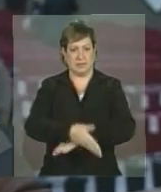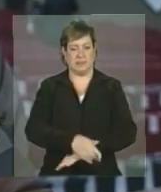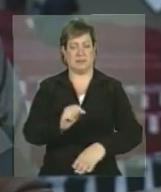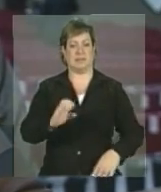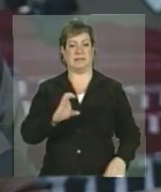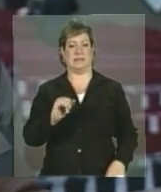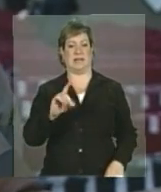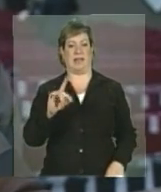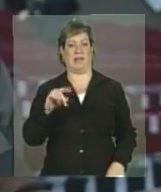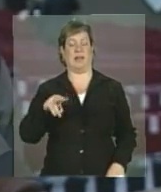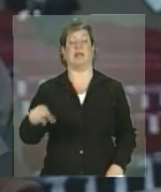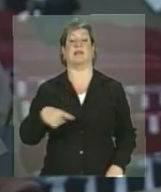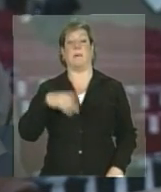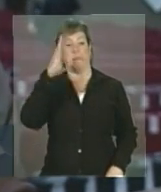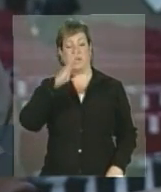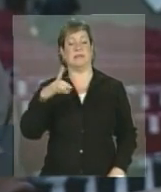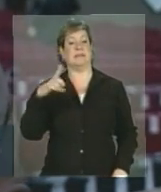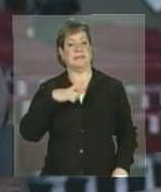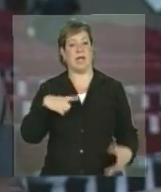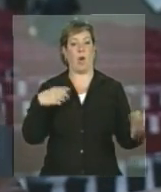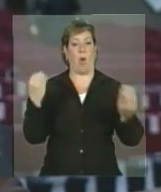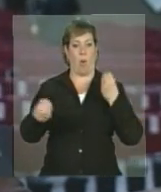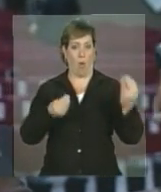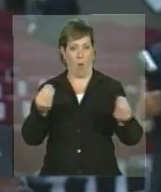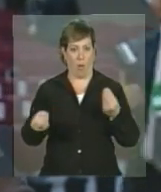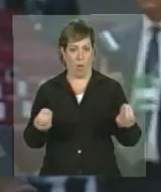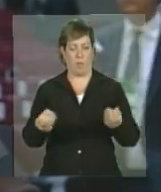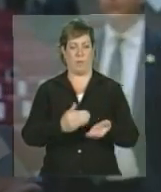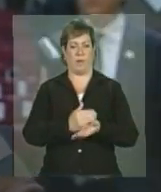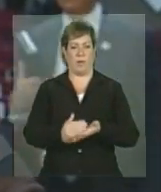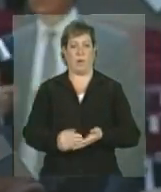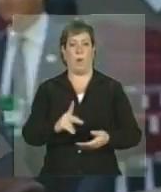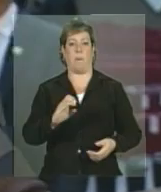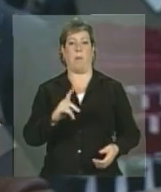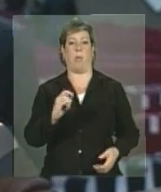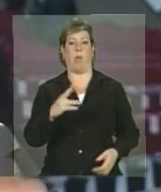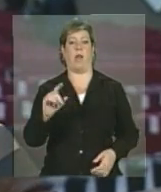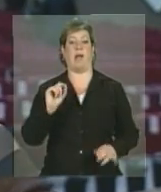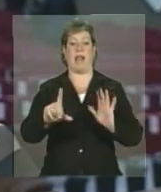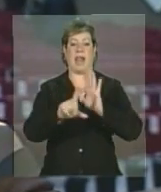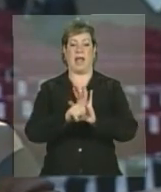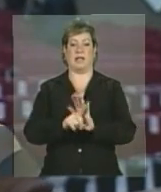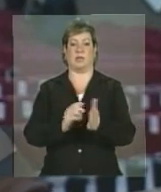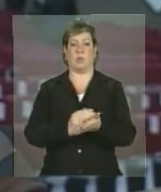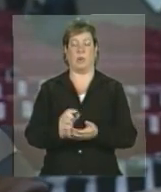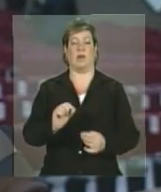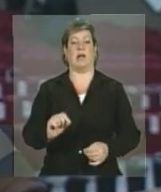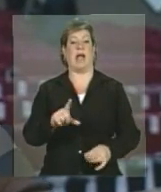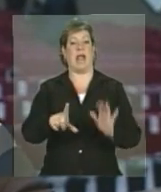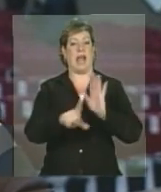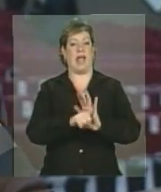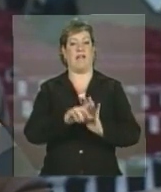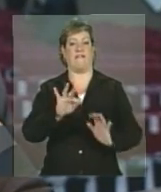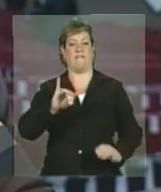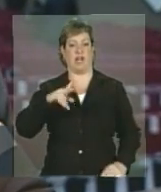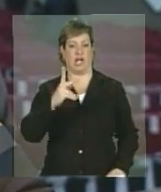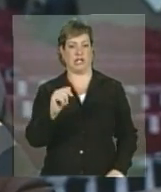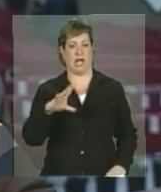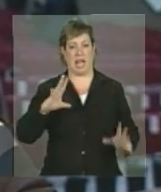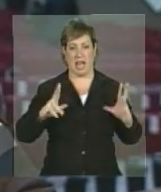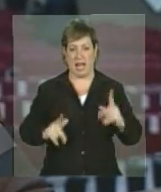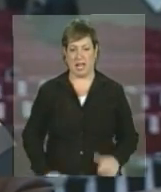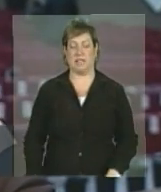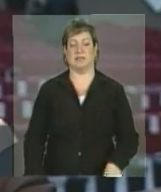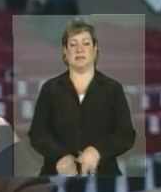O Brasil tem mecanismos de iniciativa popular de leis, por isso temos a lei da ficha limpa, tem mecanismos